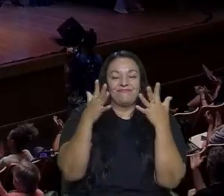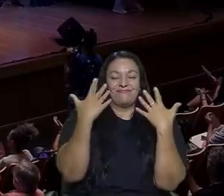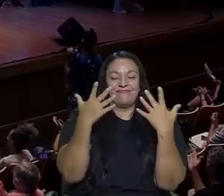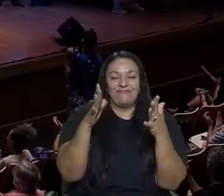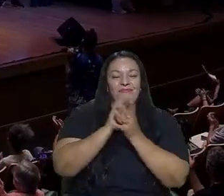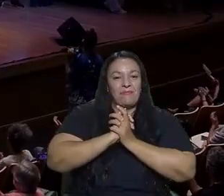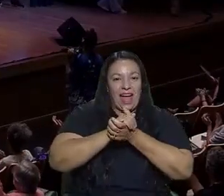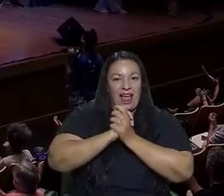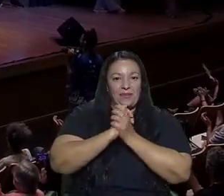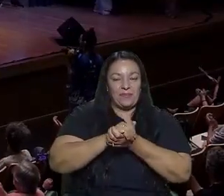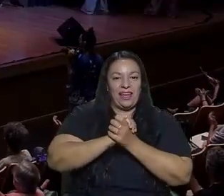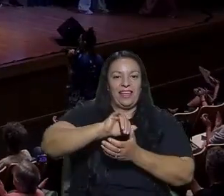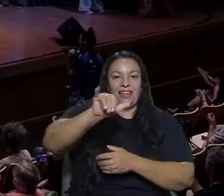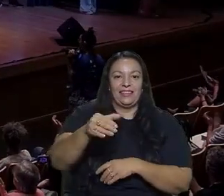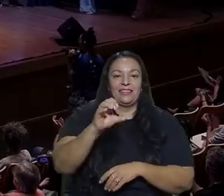Parabéns, João.